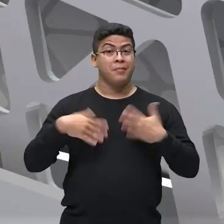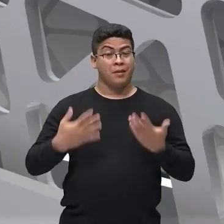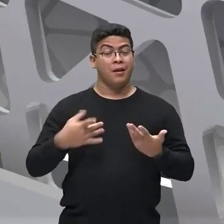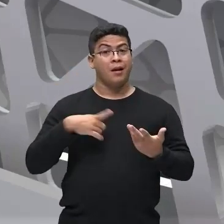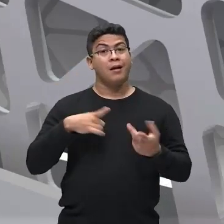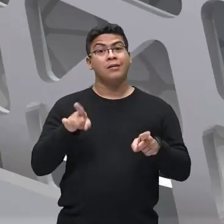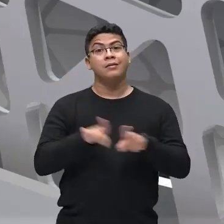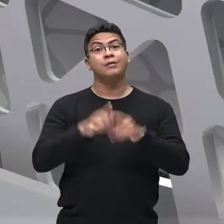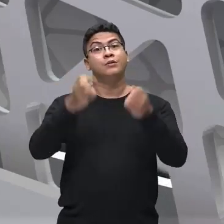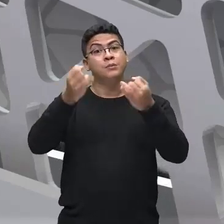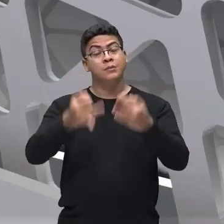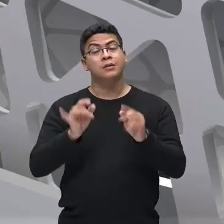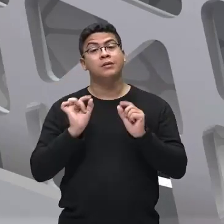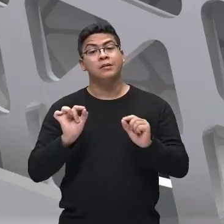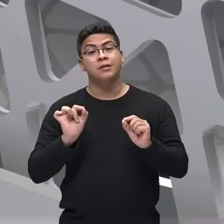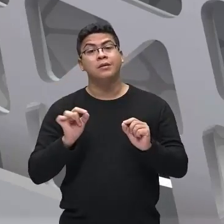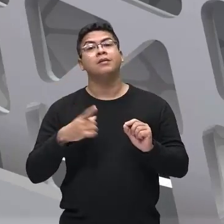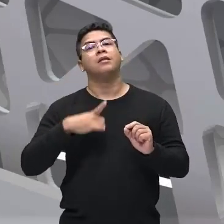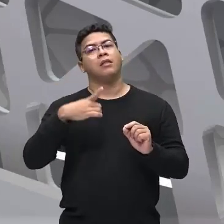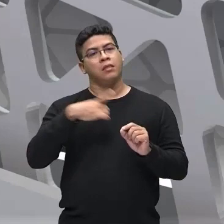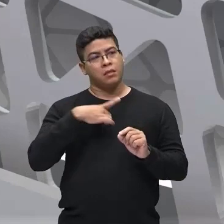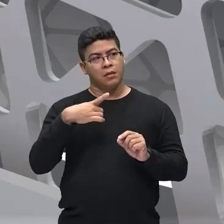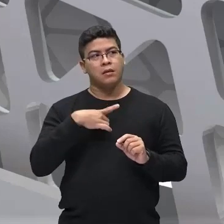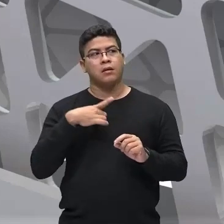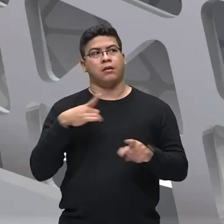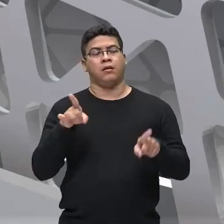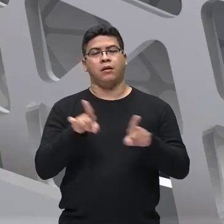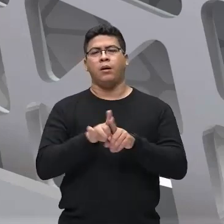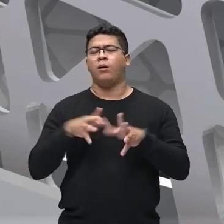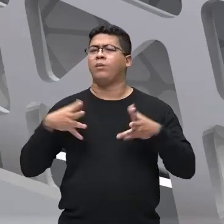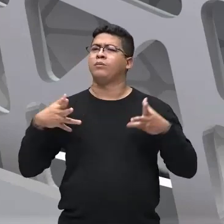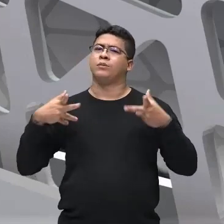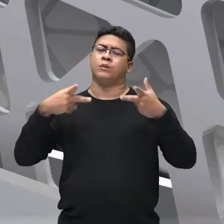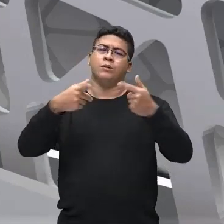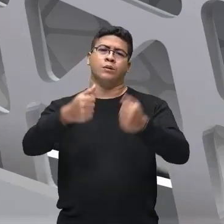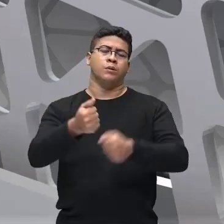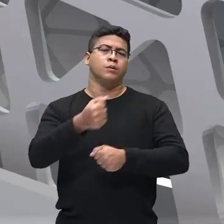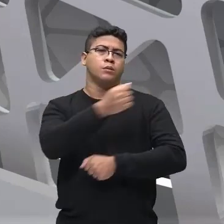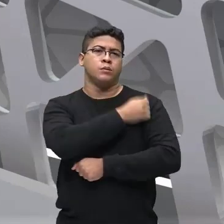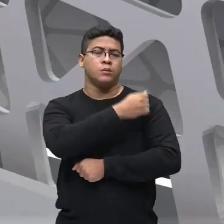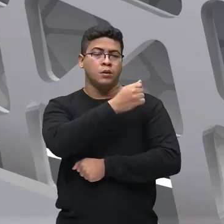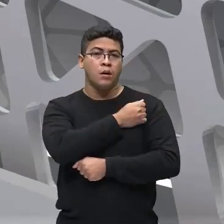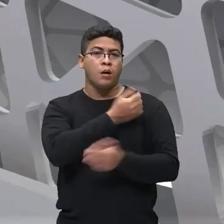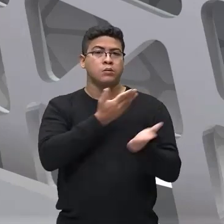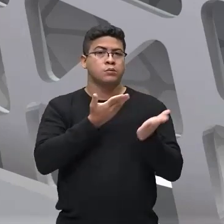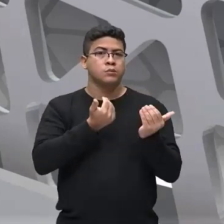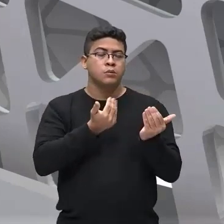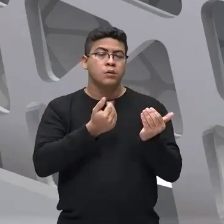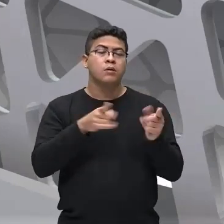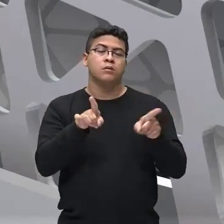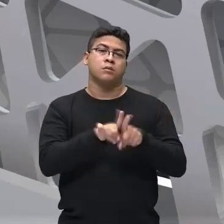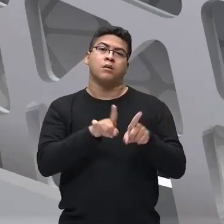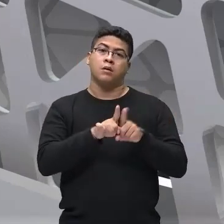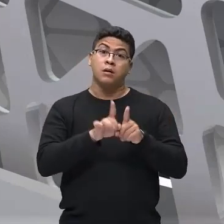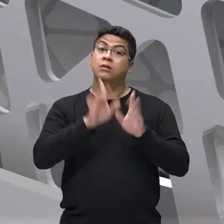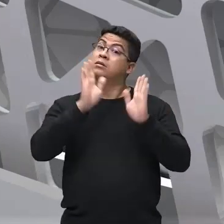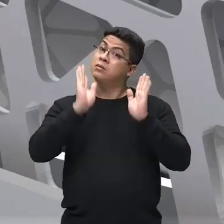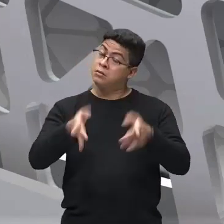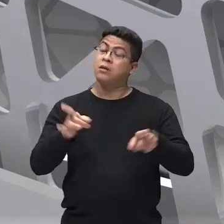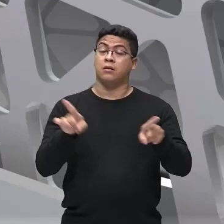conta, gente, que há muitos desses jovens que saíram de lá e também já estão